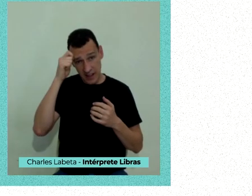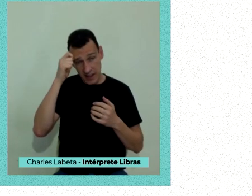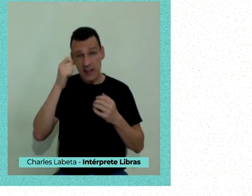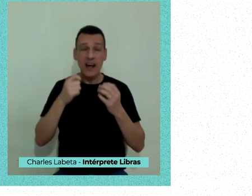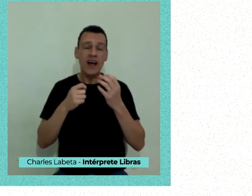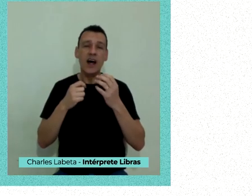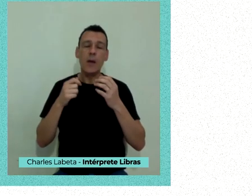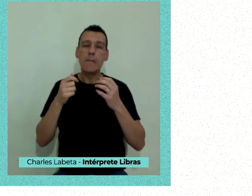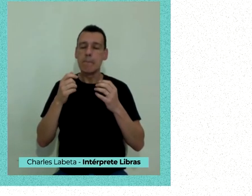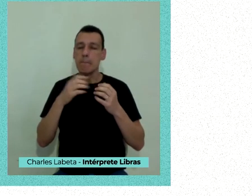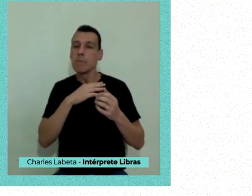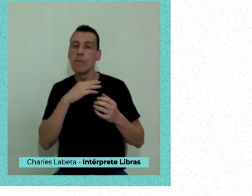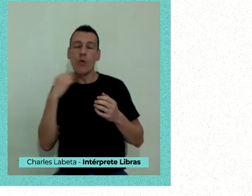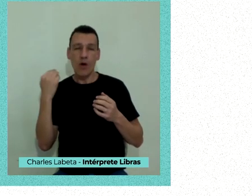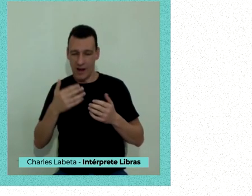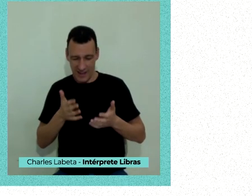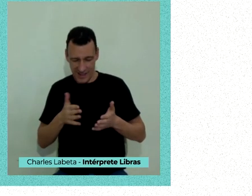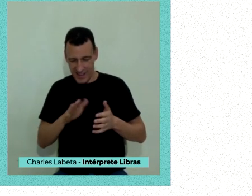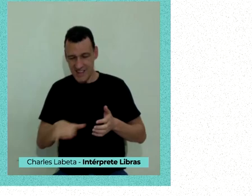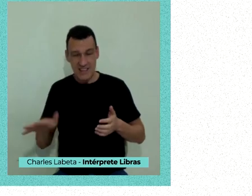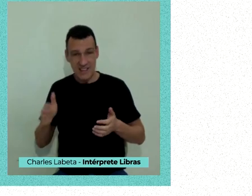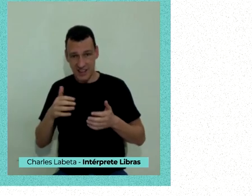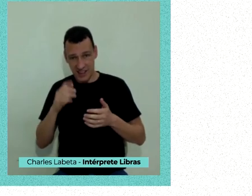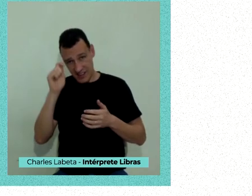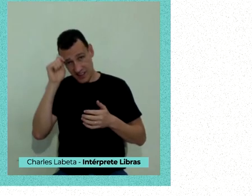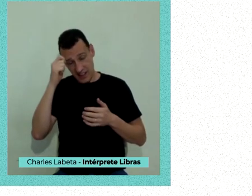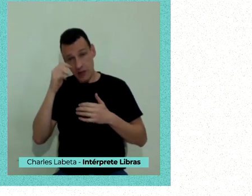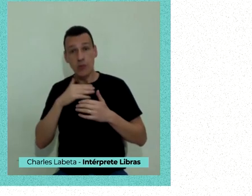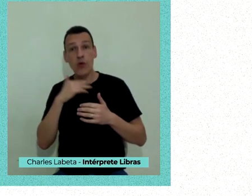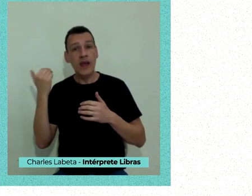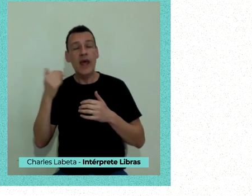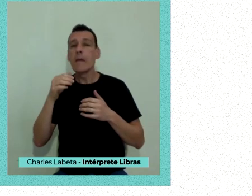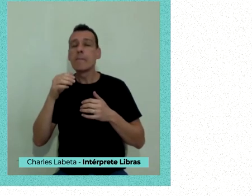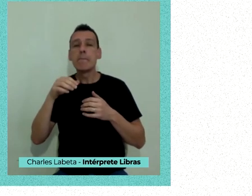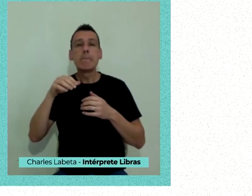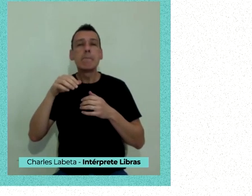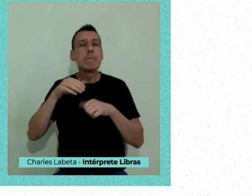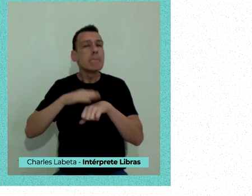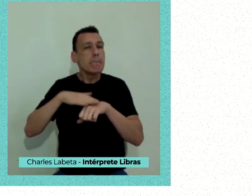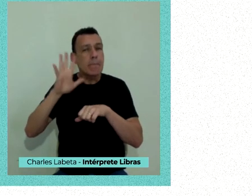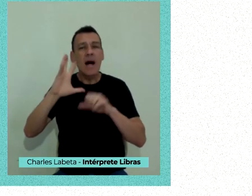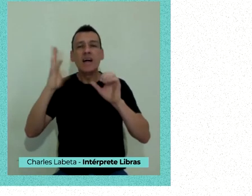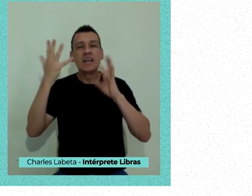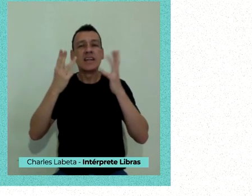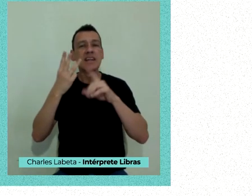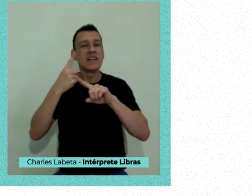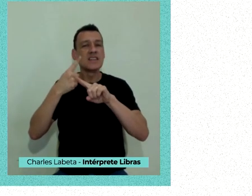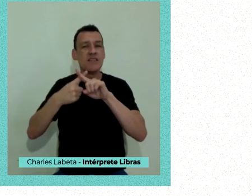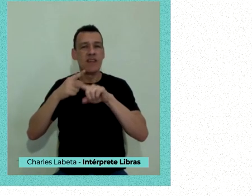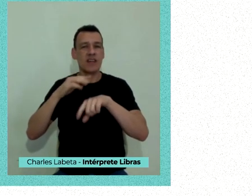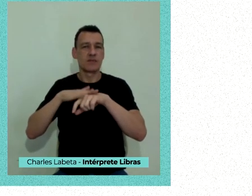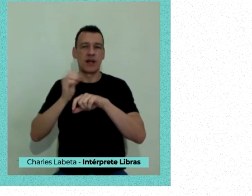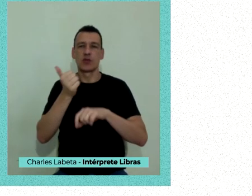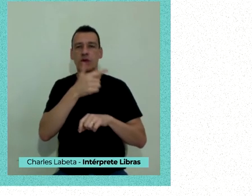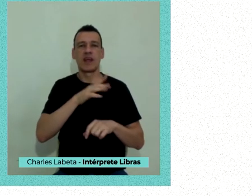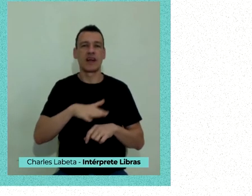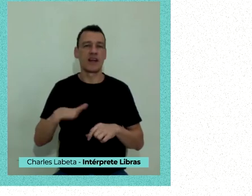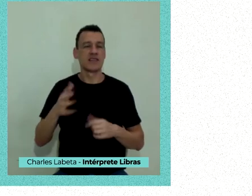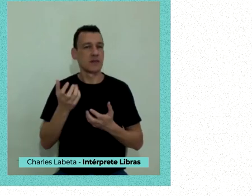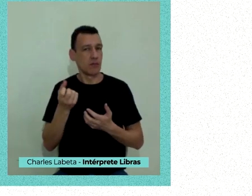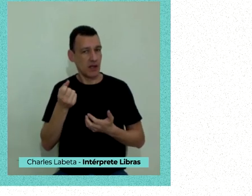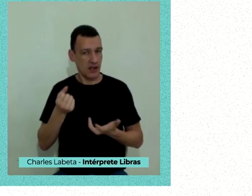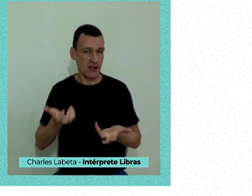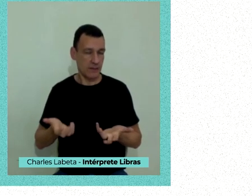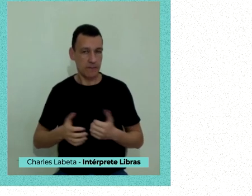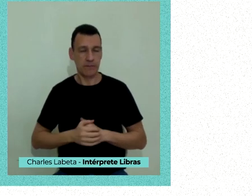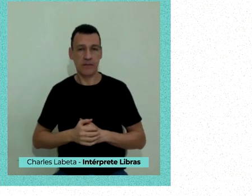as crianças brancas. Ou seja, ao longo do processo dessas crianças em sociedade, nessa sociedade que nós